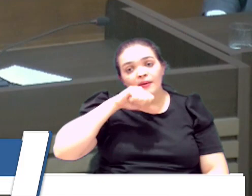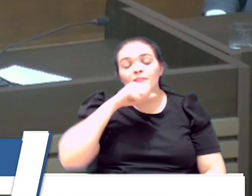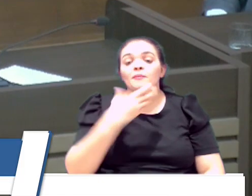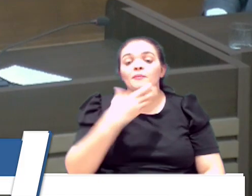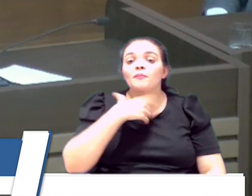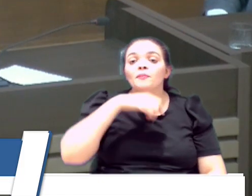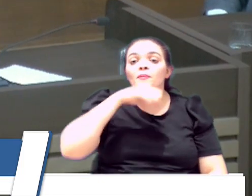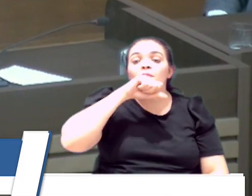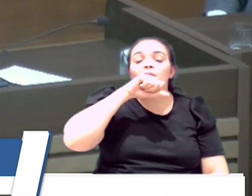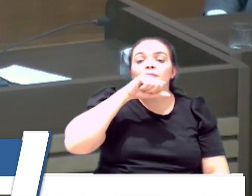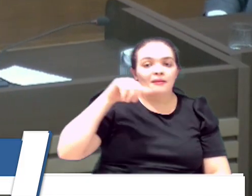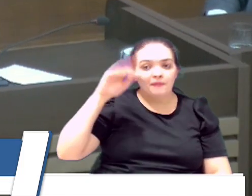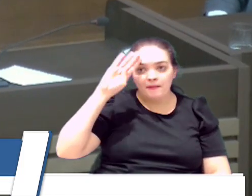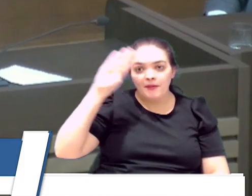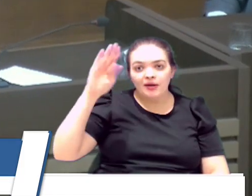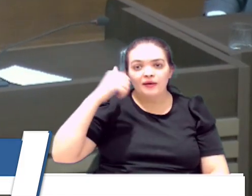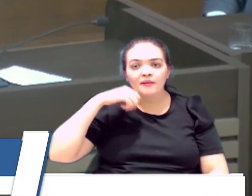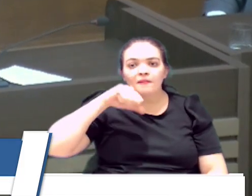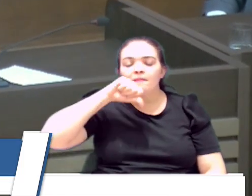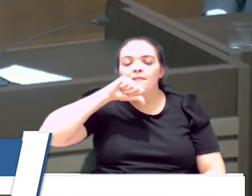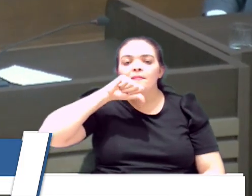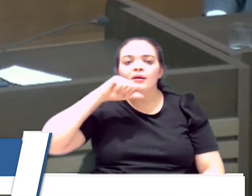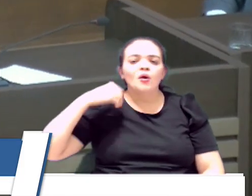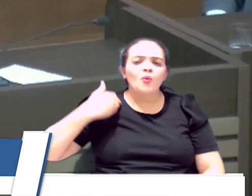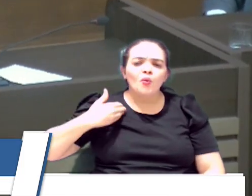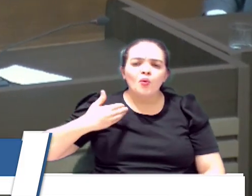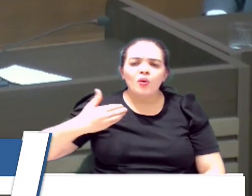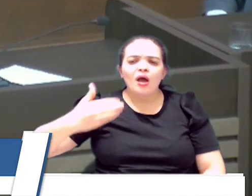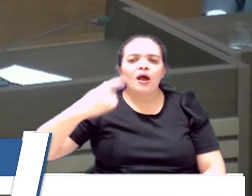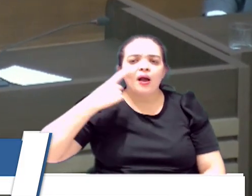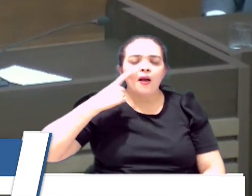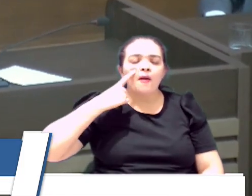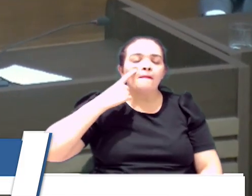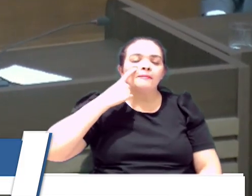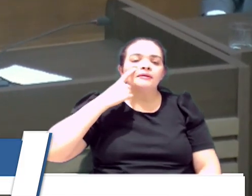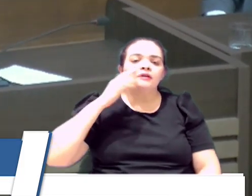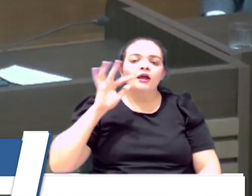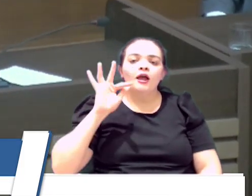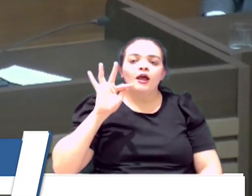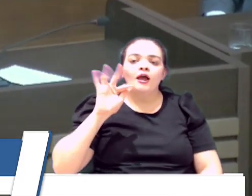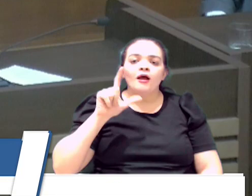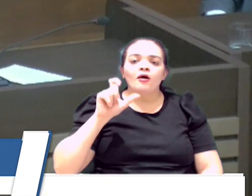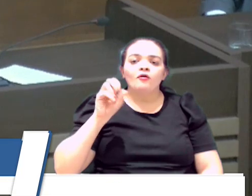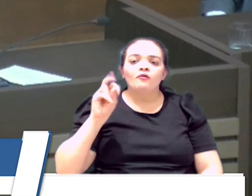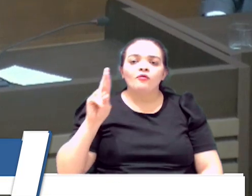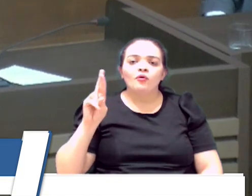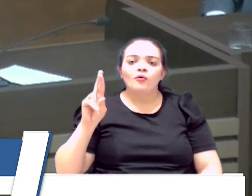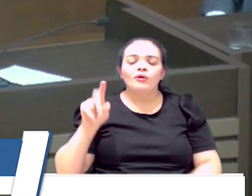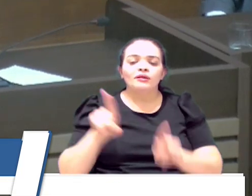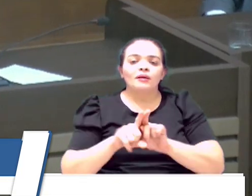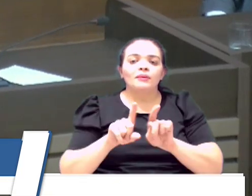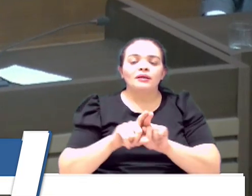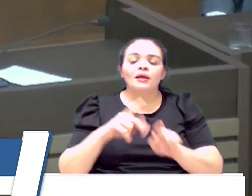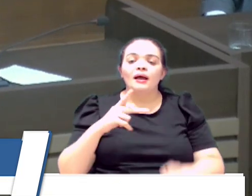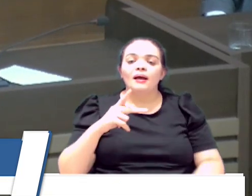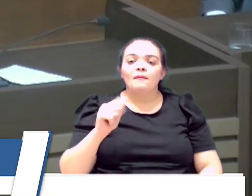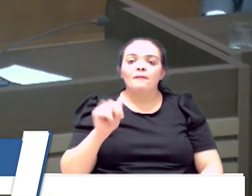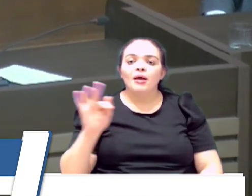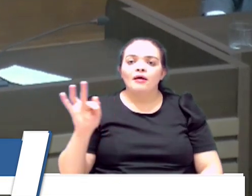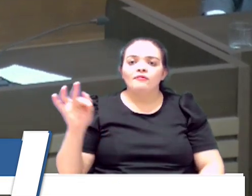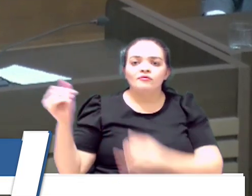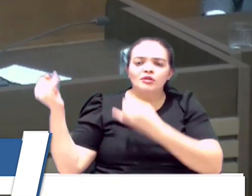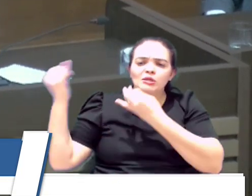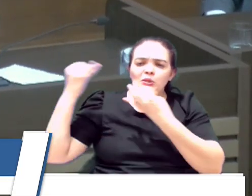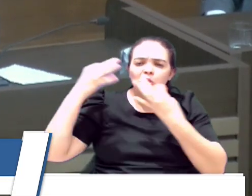as mães, porque desde que eu comecei a conhecer o pessoal da Flor da Vida e o pessoal da APAF, que vocês me falam